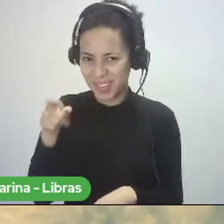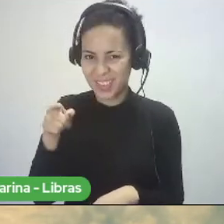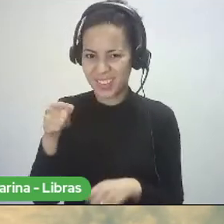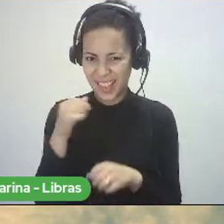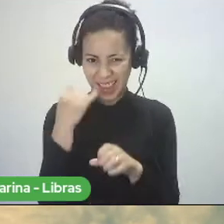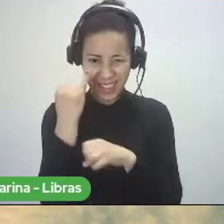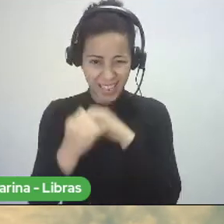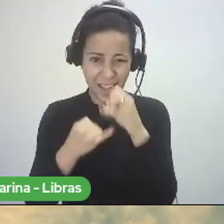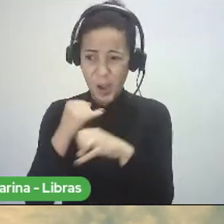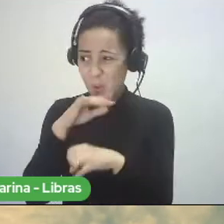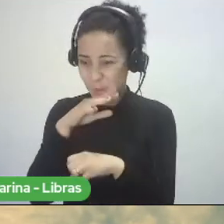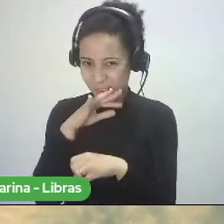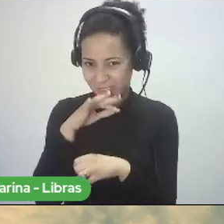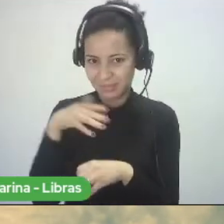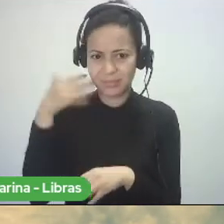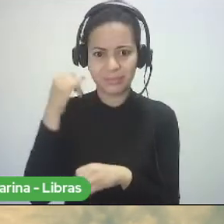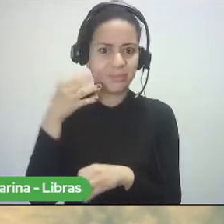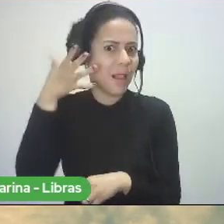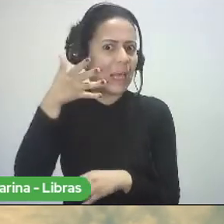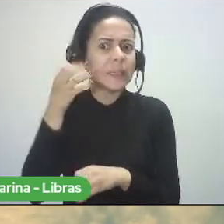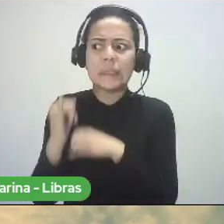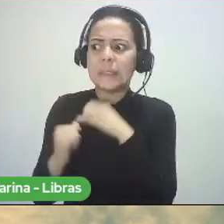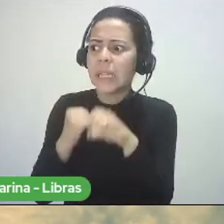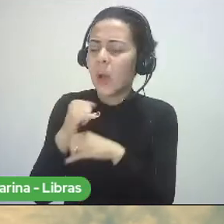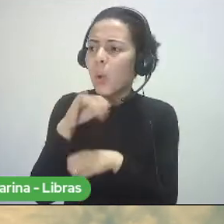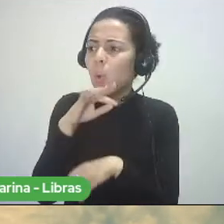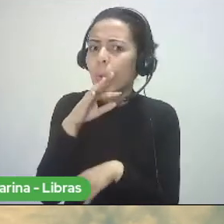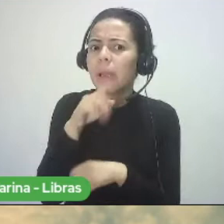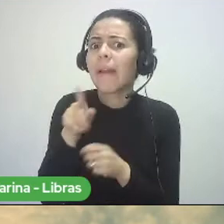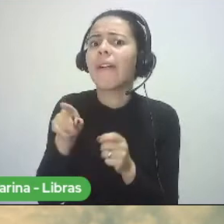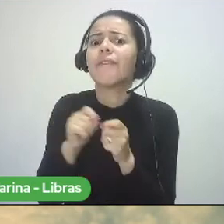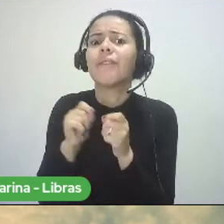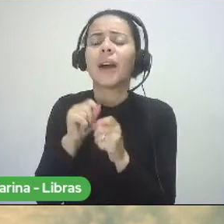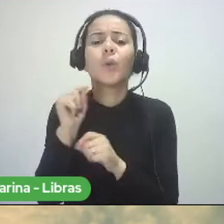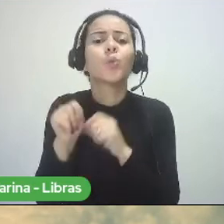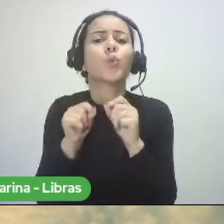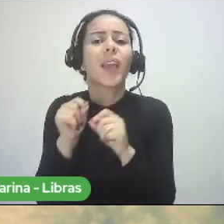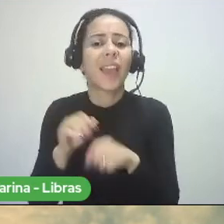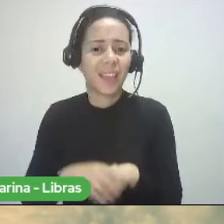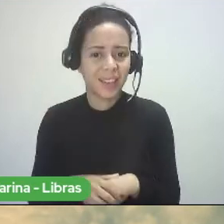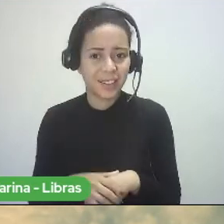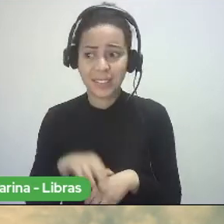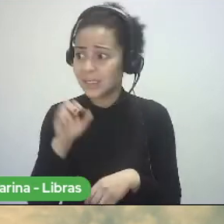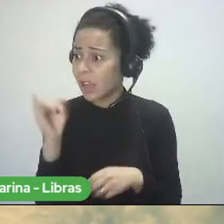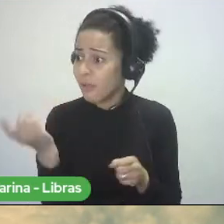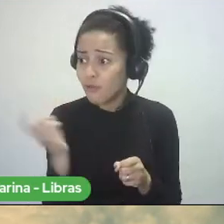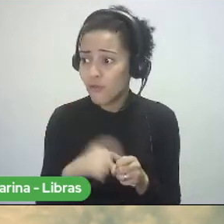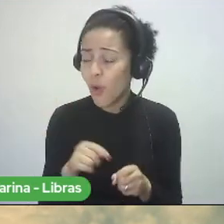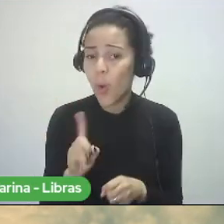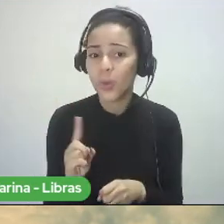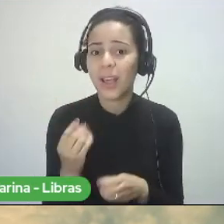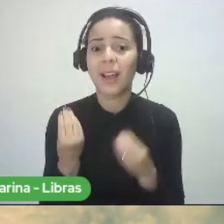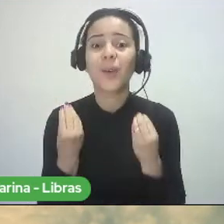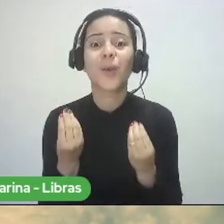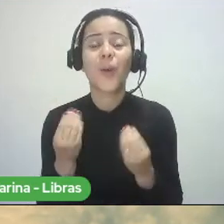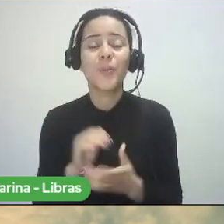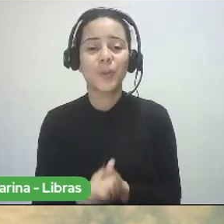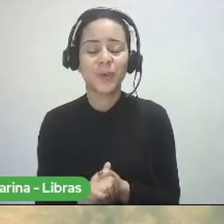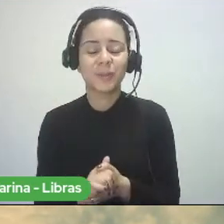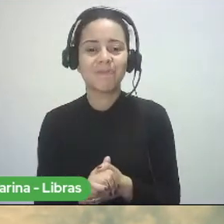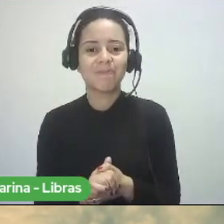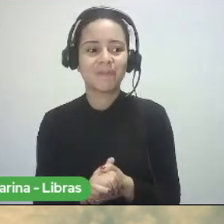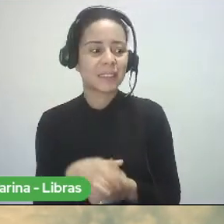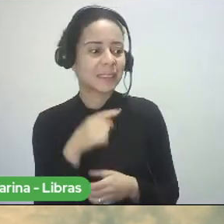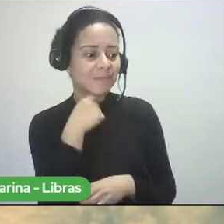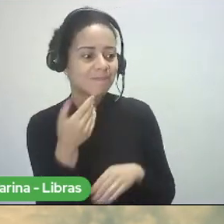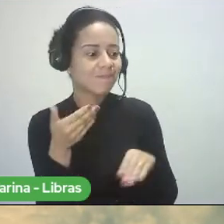e ele, né, não consegue mais recuperar. Então, como que a gente planeja que possa dar algum